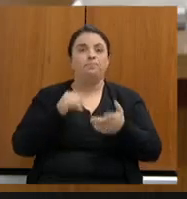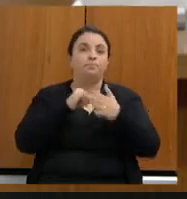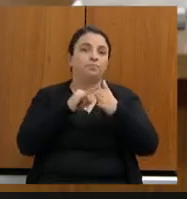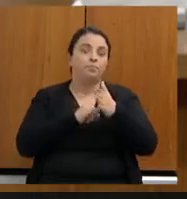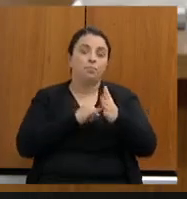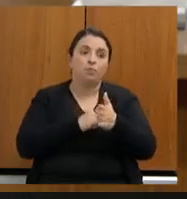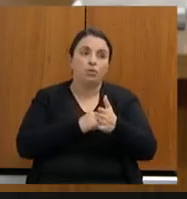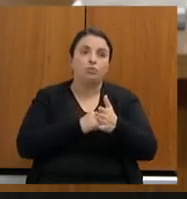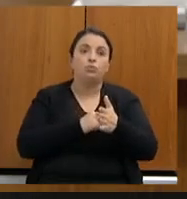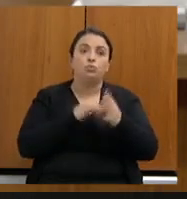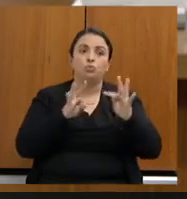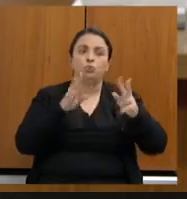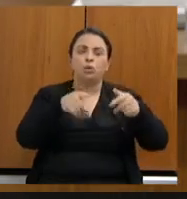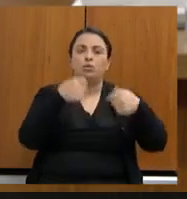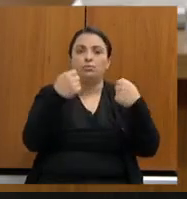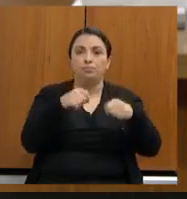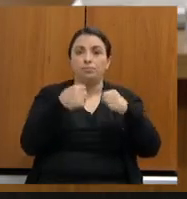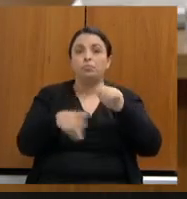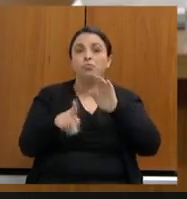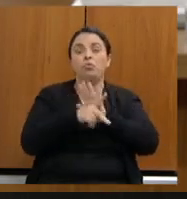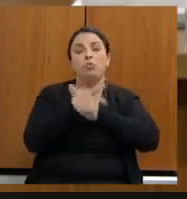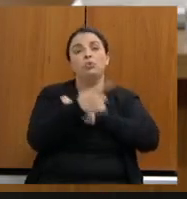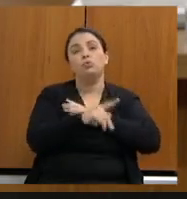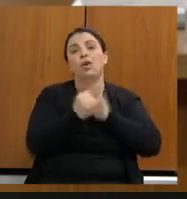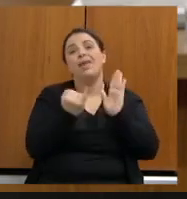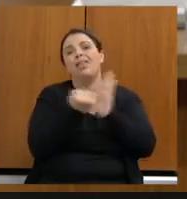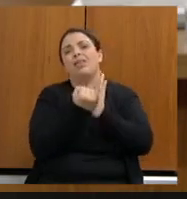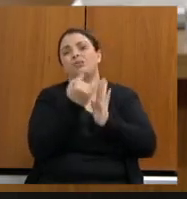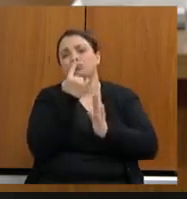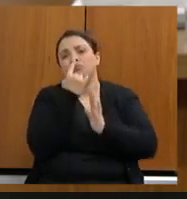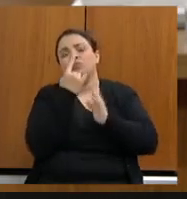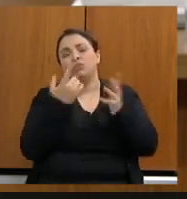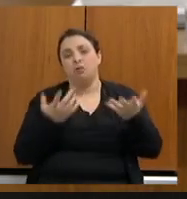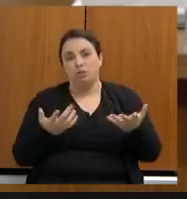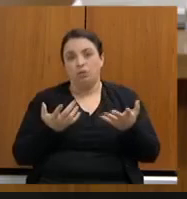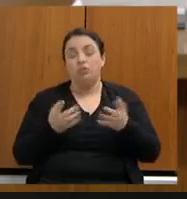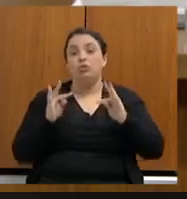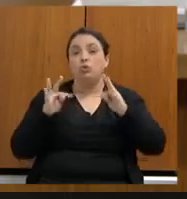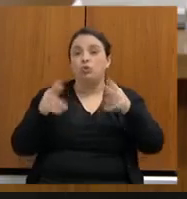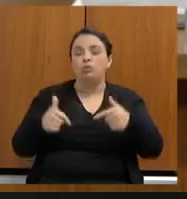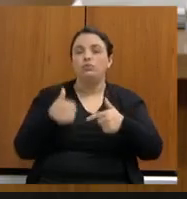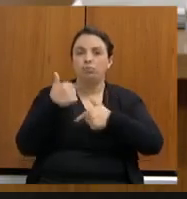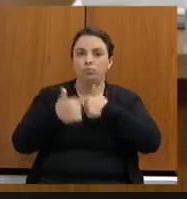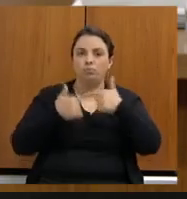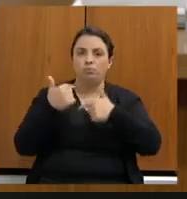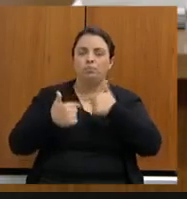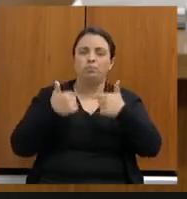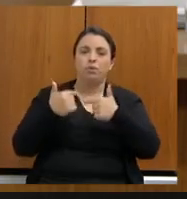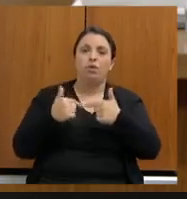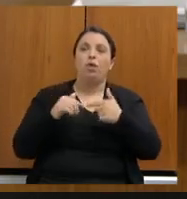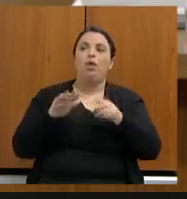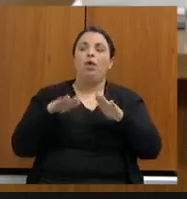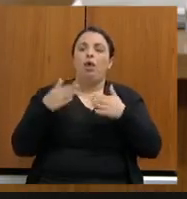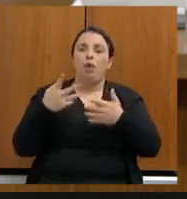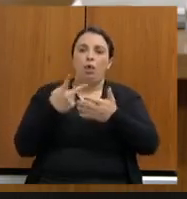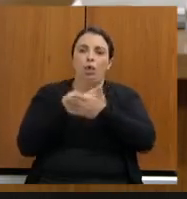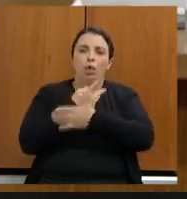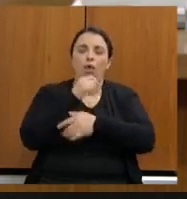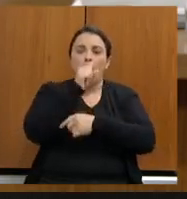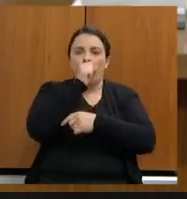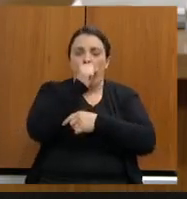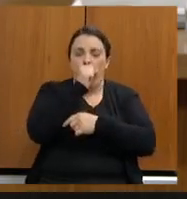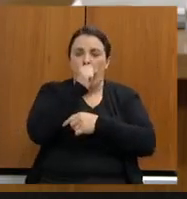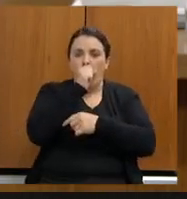tenha a sua própria lei orgânica então todos os estudos estão sendo feitos para que quando ela seja realmente votada você já